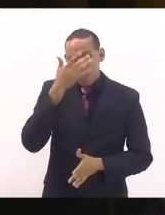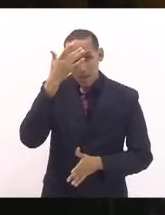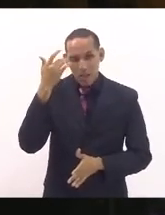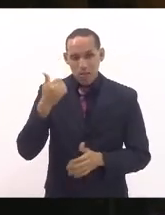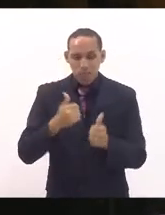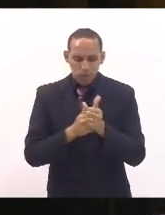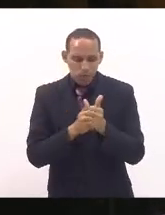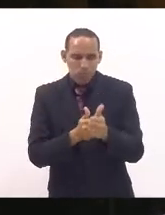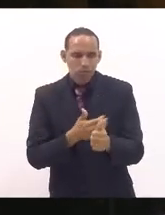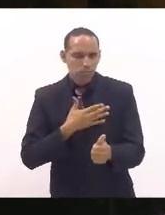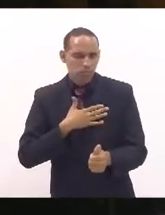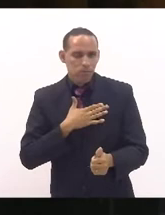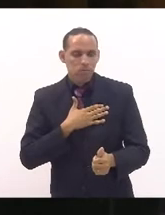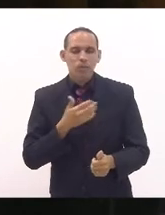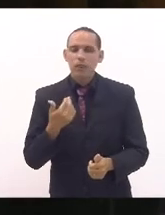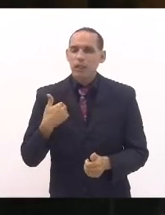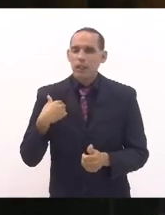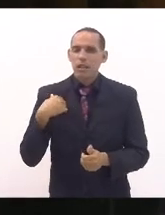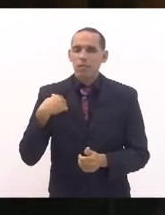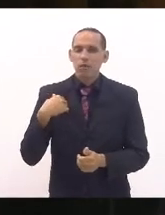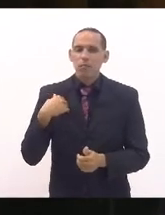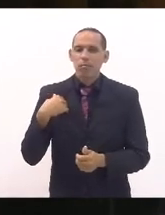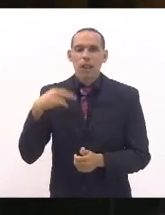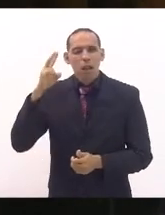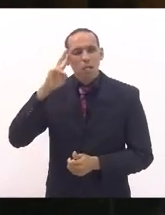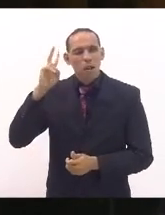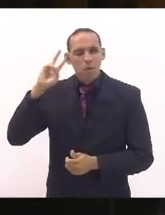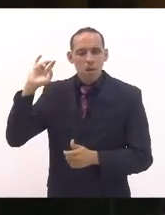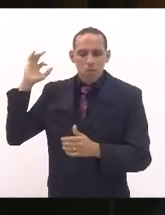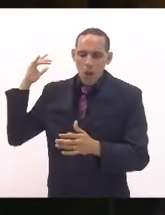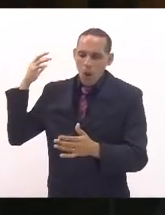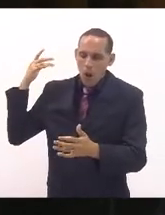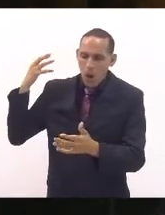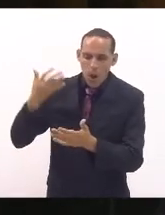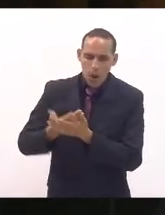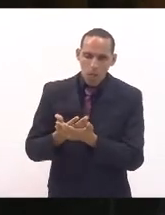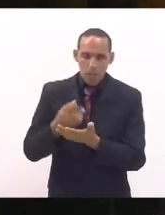trabalho, eu vou fazer uma breve retrospectiva do que aconteceu.